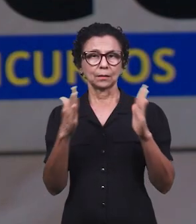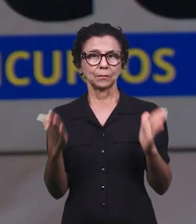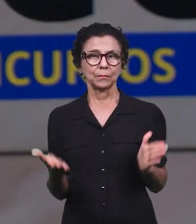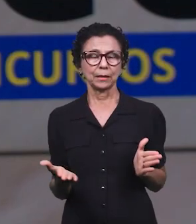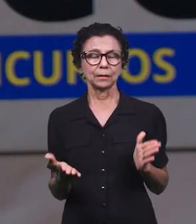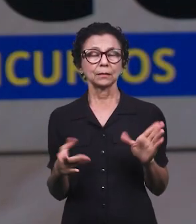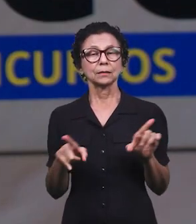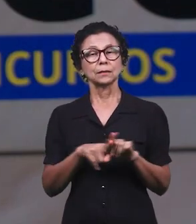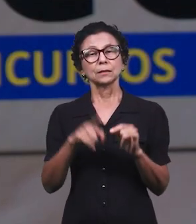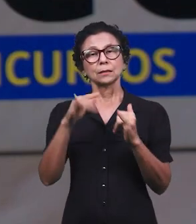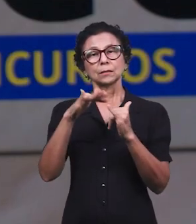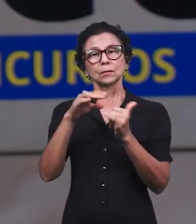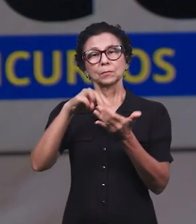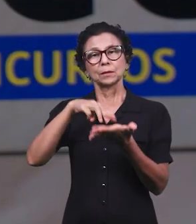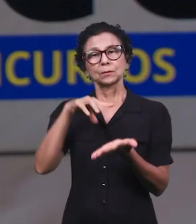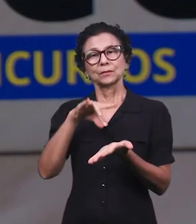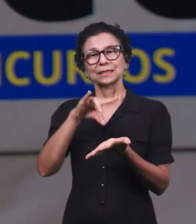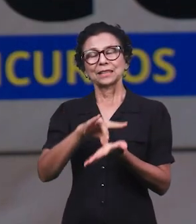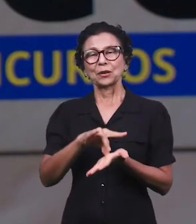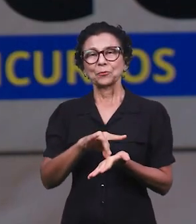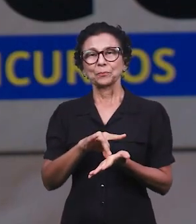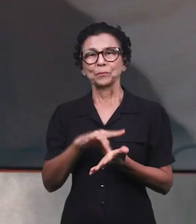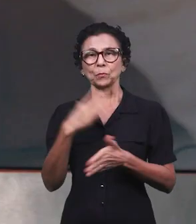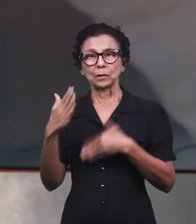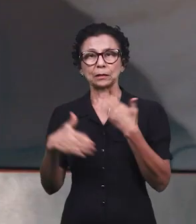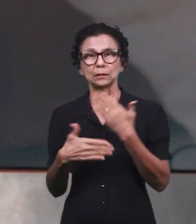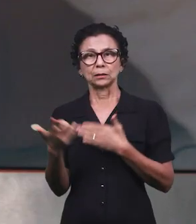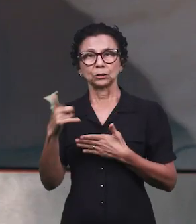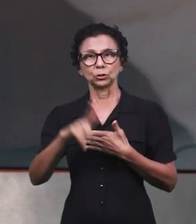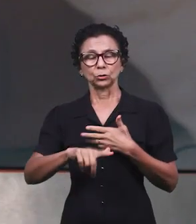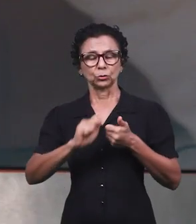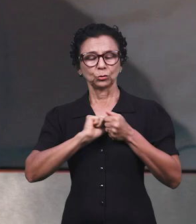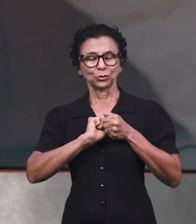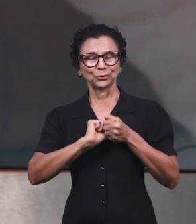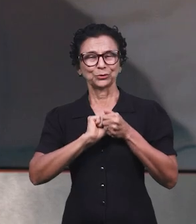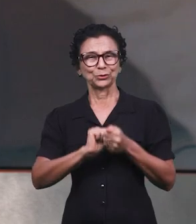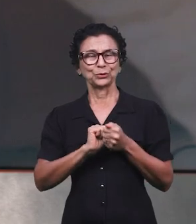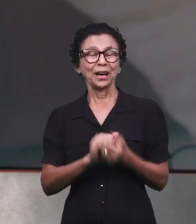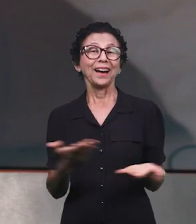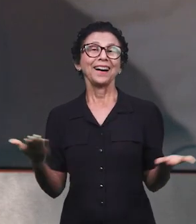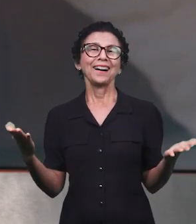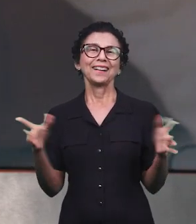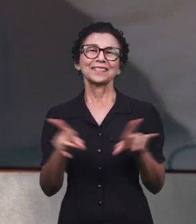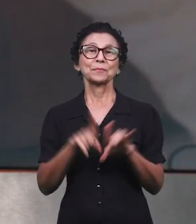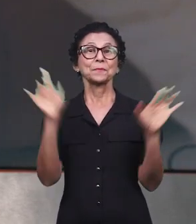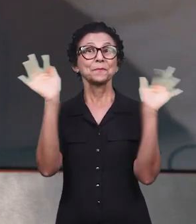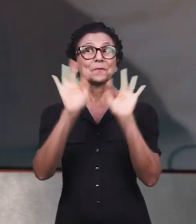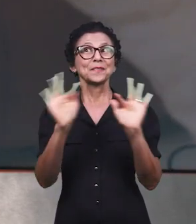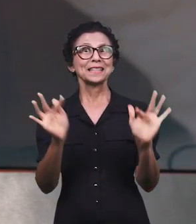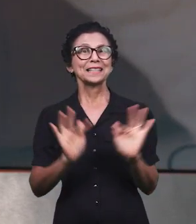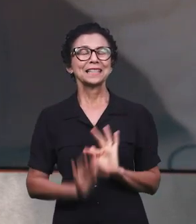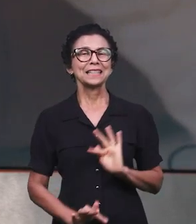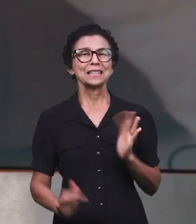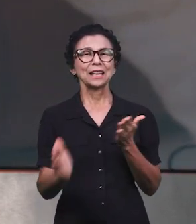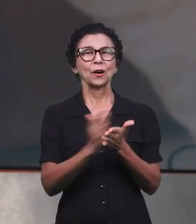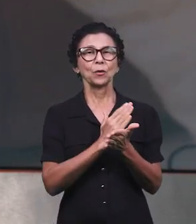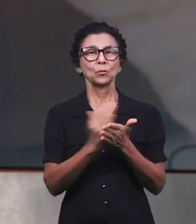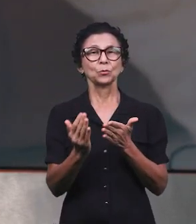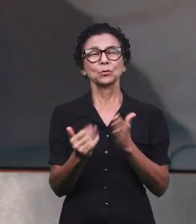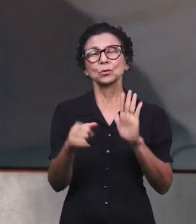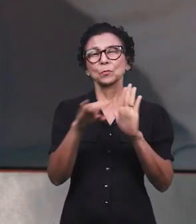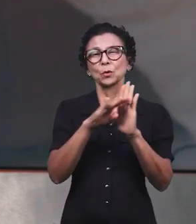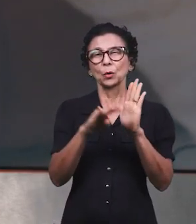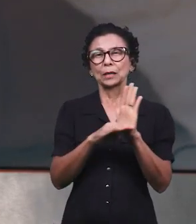alegria estarmos juntos aqui com vocês em mais um programa. Nós estamos muito felizes com os nossos primeiros programas que já foram ao ar.